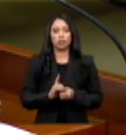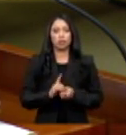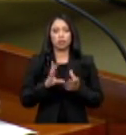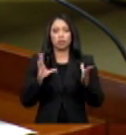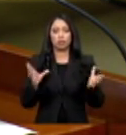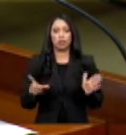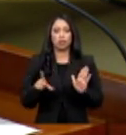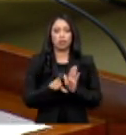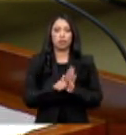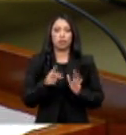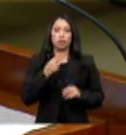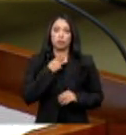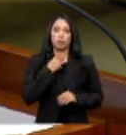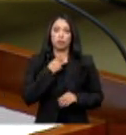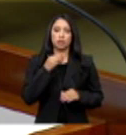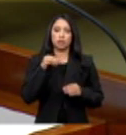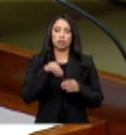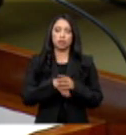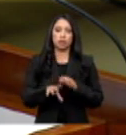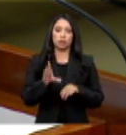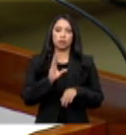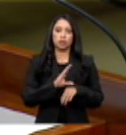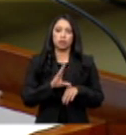inconstitucional. Muito bem.